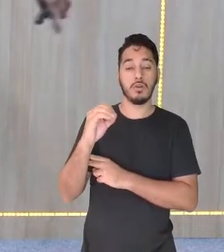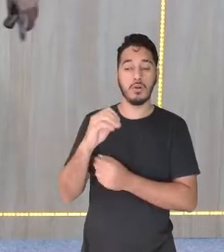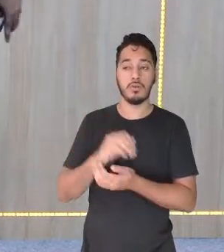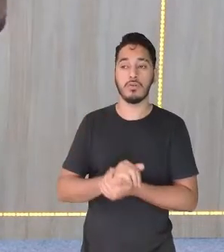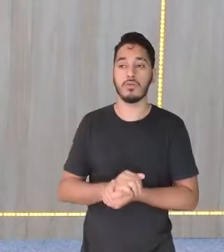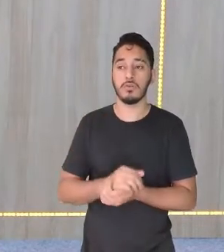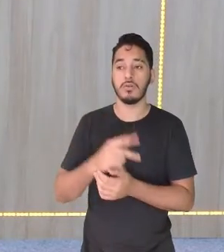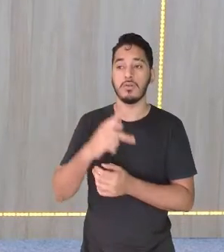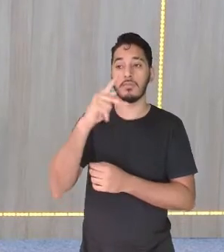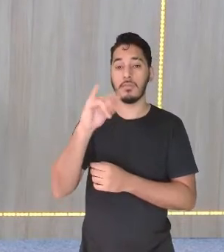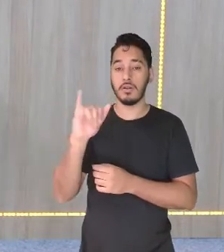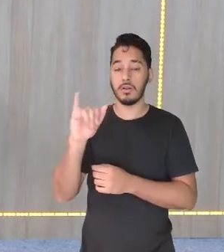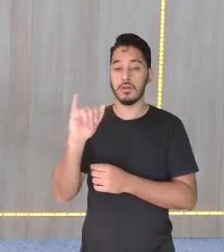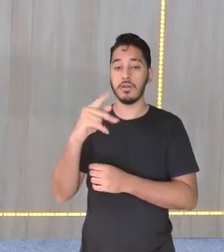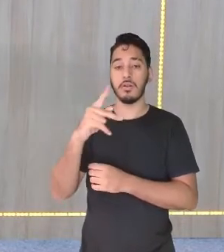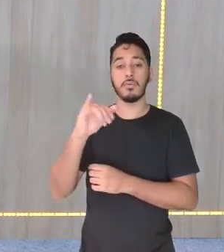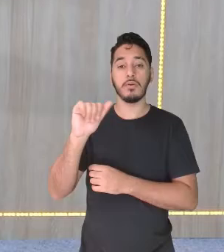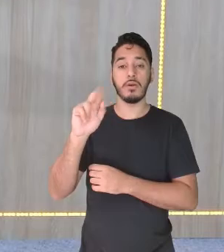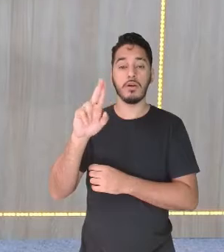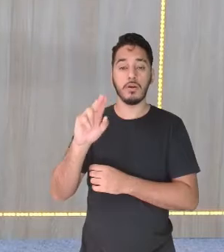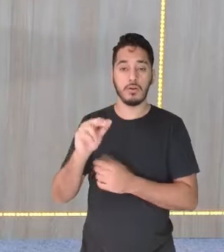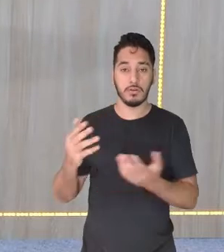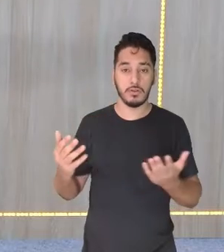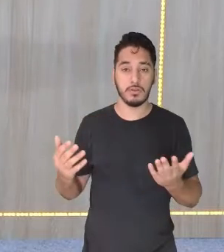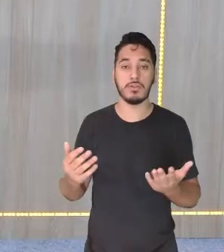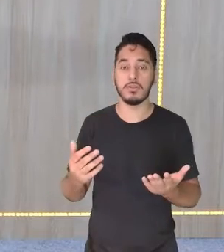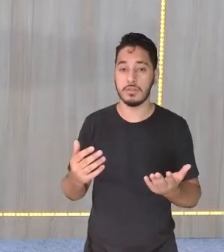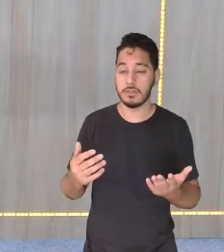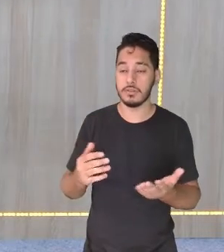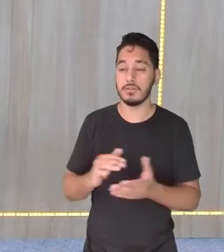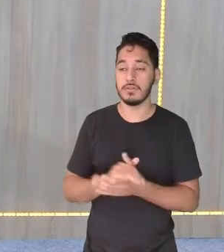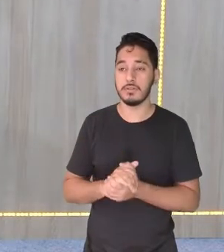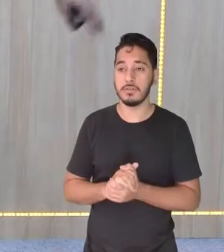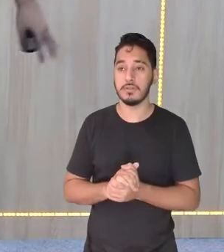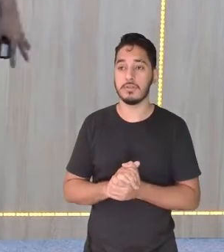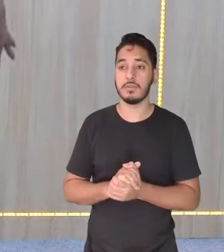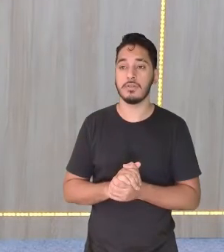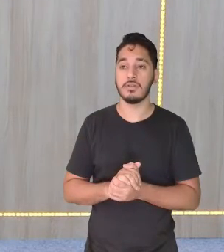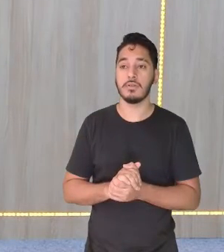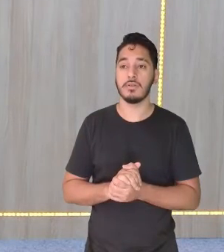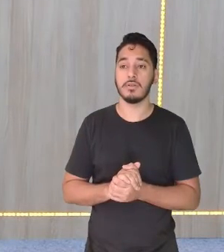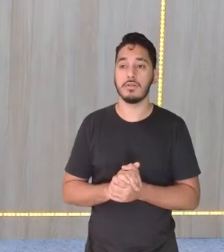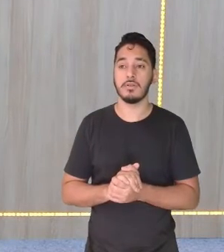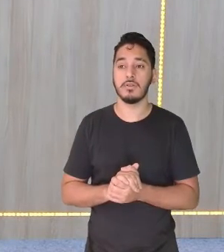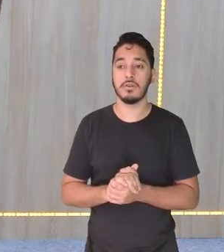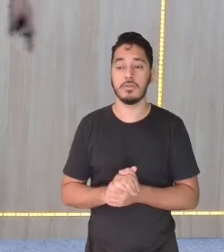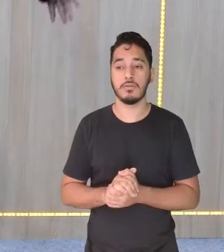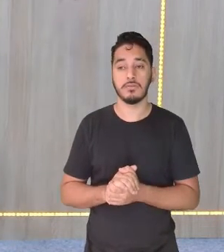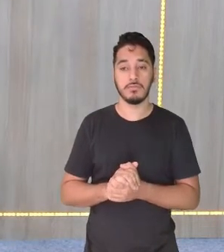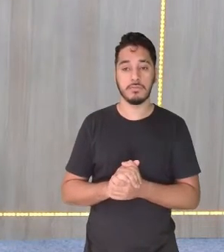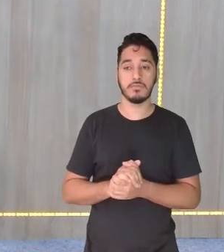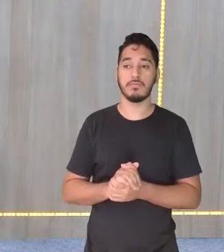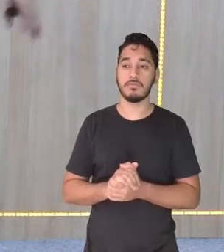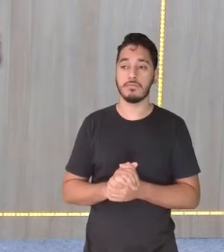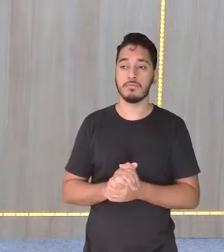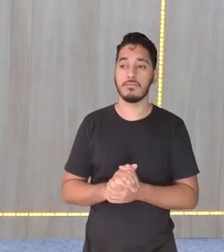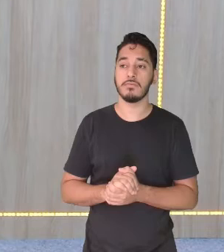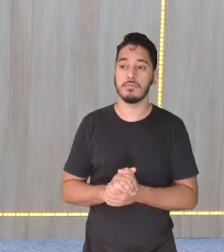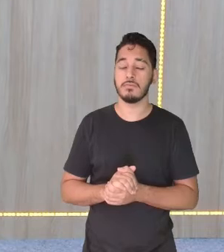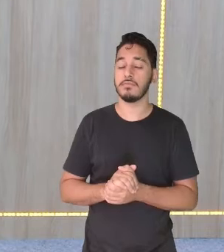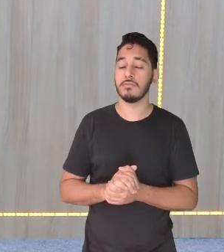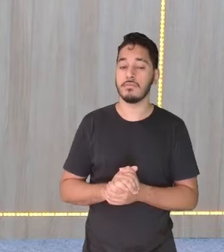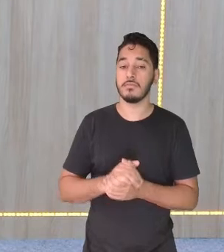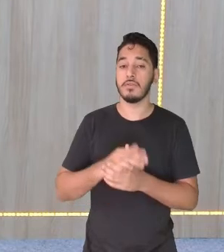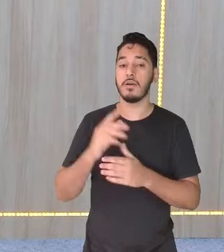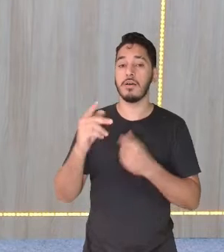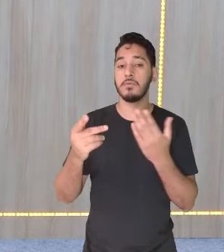Tocantins. Piauí. Eita, Piauí. Matopi, beada aqui. Aê, minha